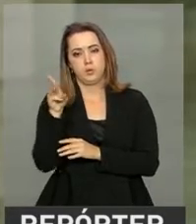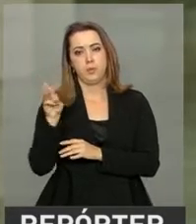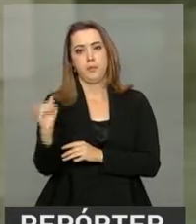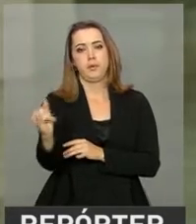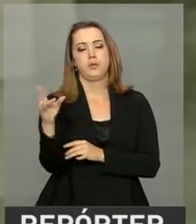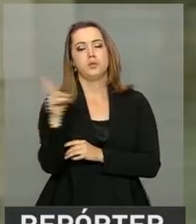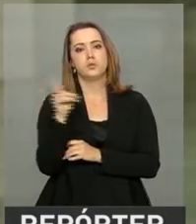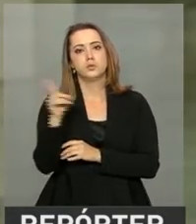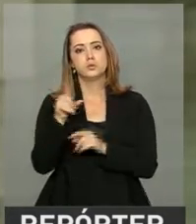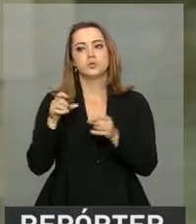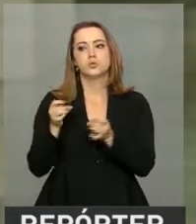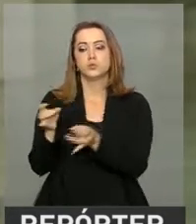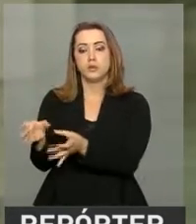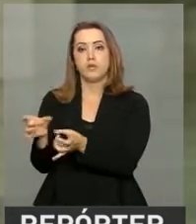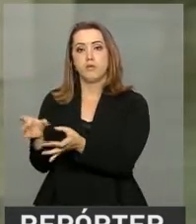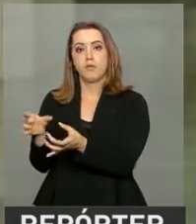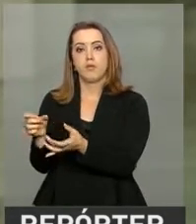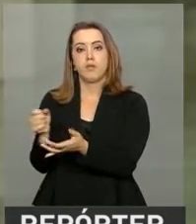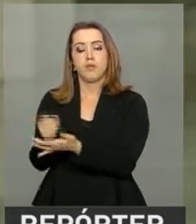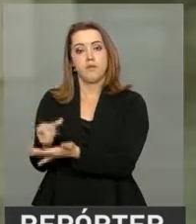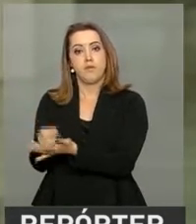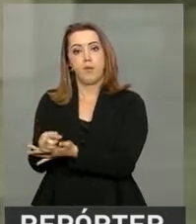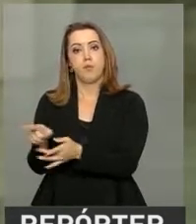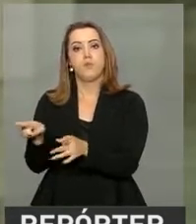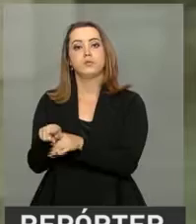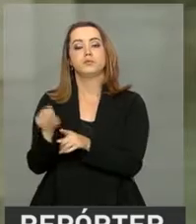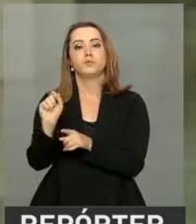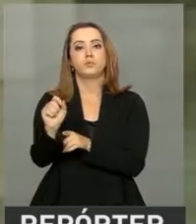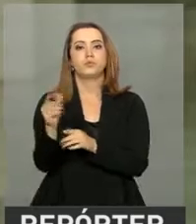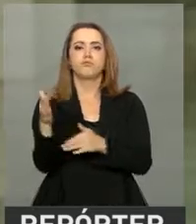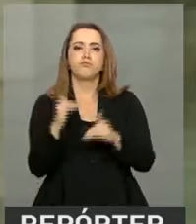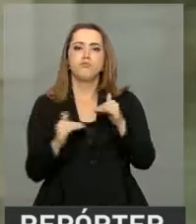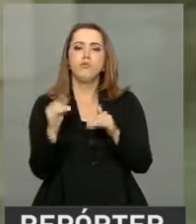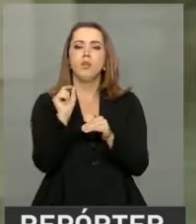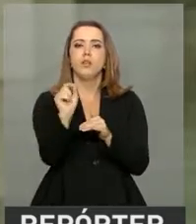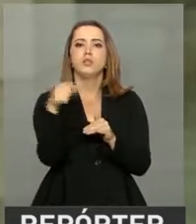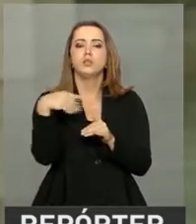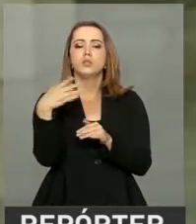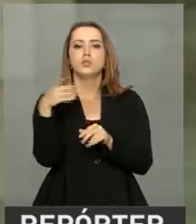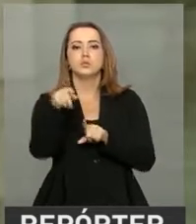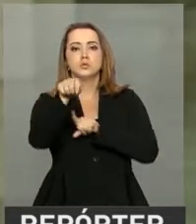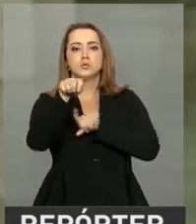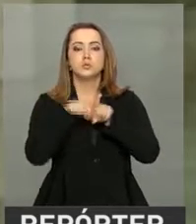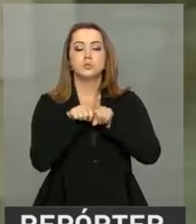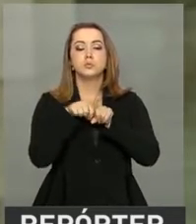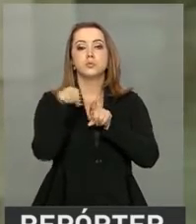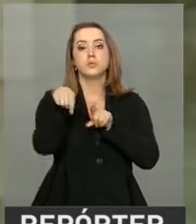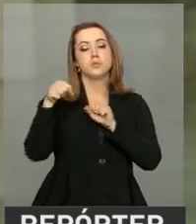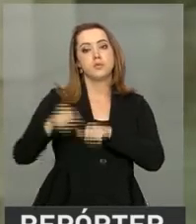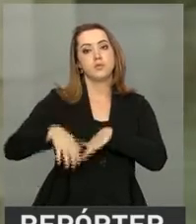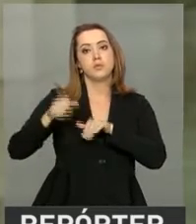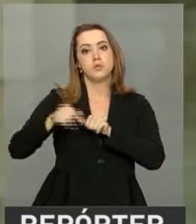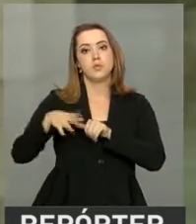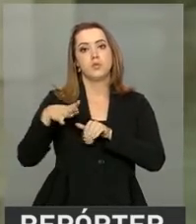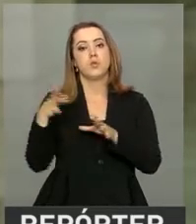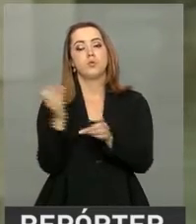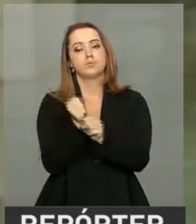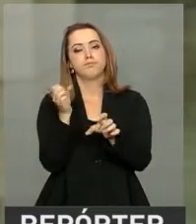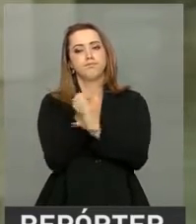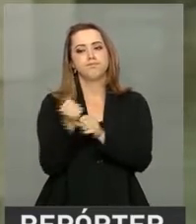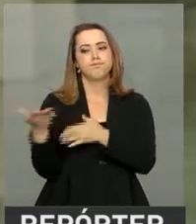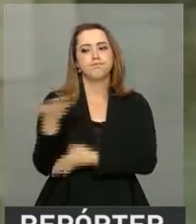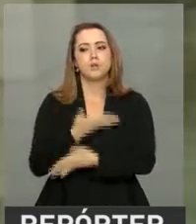e 2,4 bilhões em importações. Com isso, no mês de setembro, o saldo positivo da balança